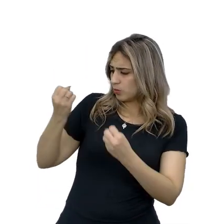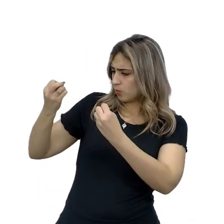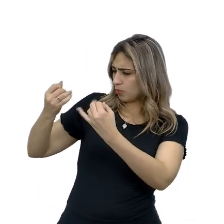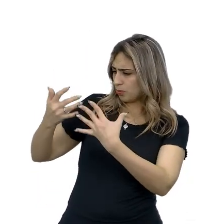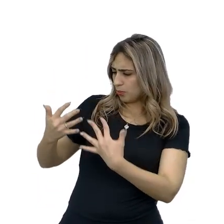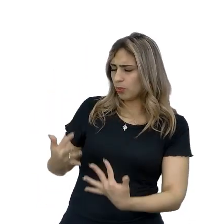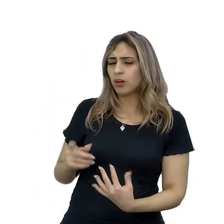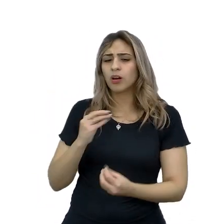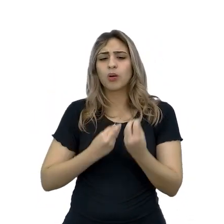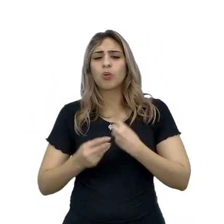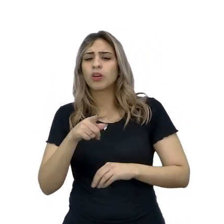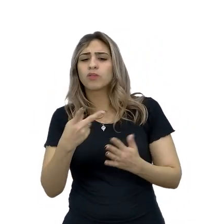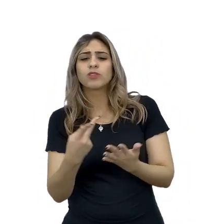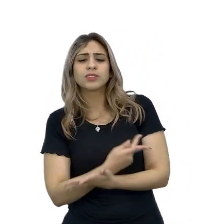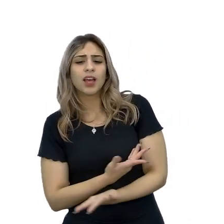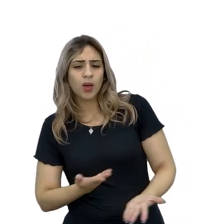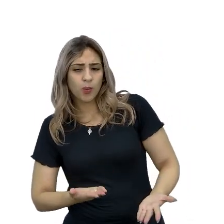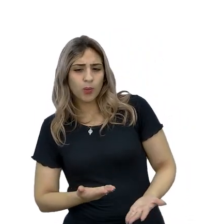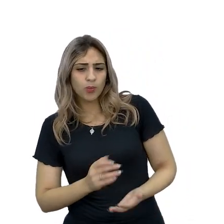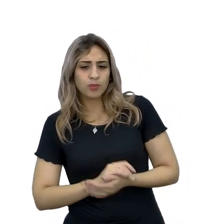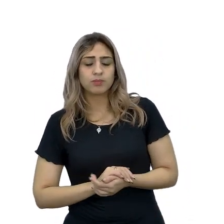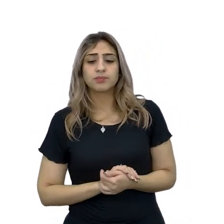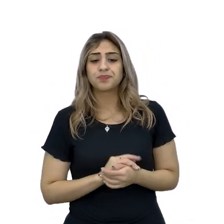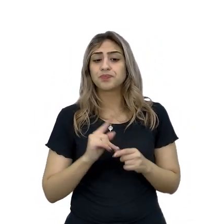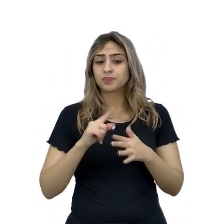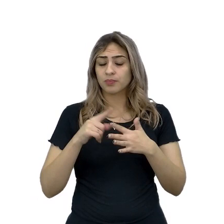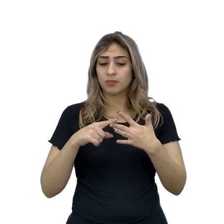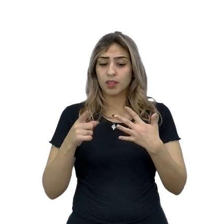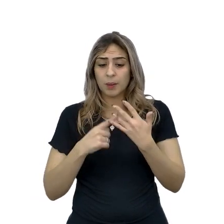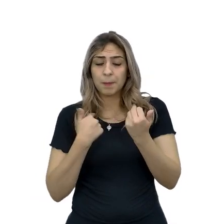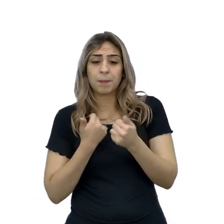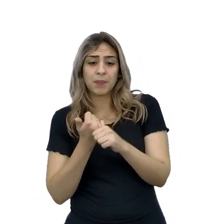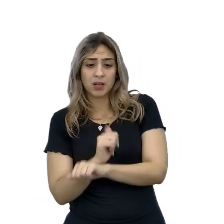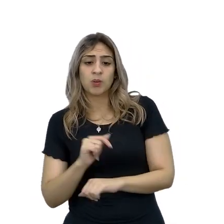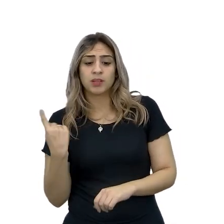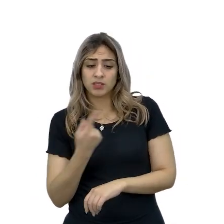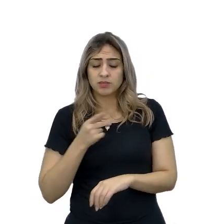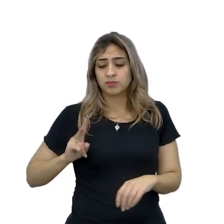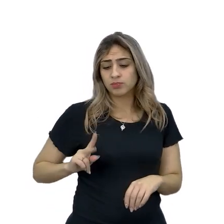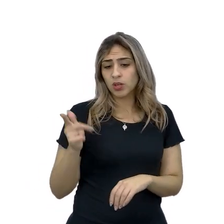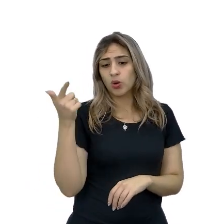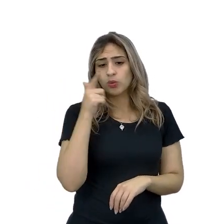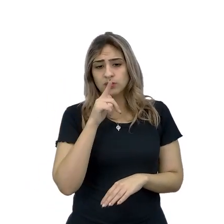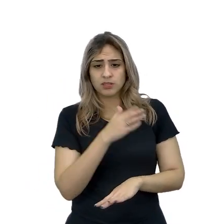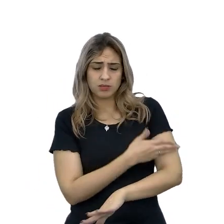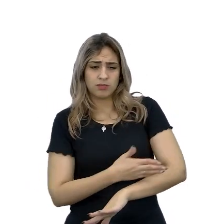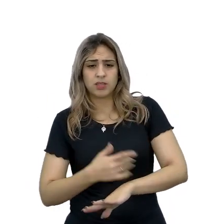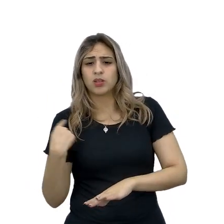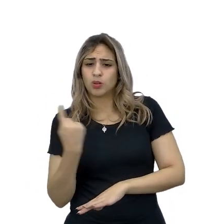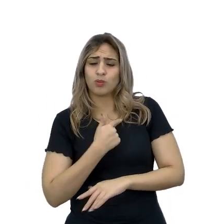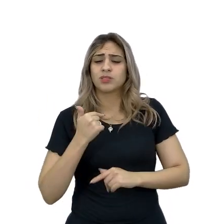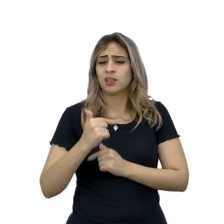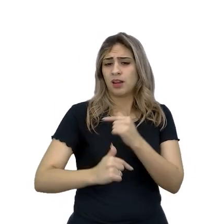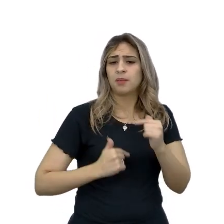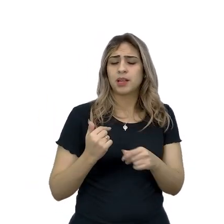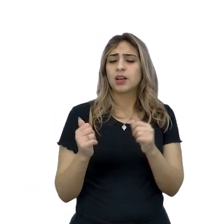distratores, a gente saber aonde, que ponto ele parou para a gente conseguir começar o nosso